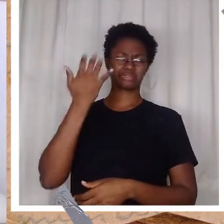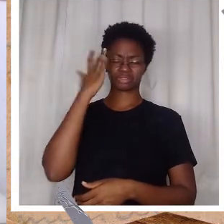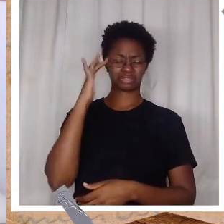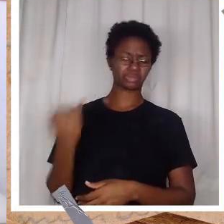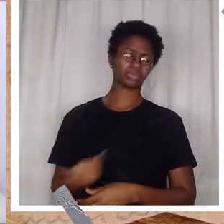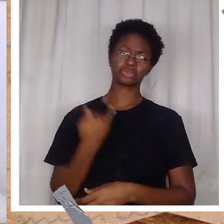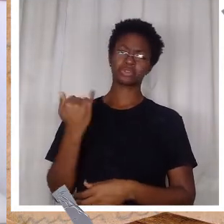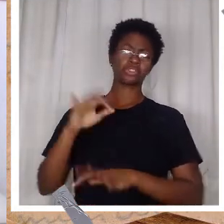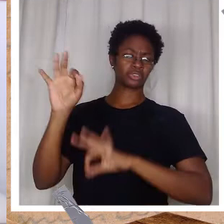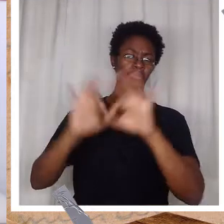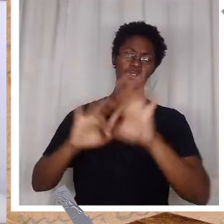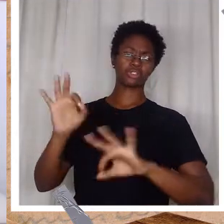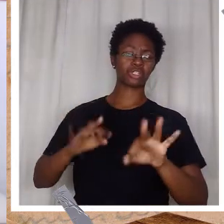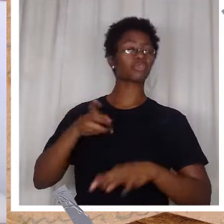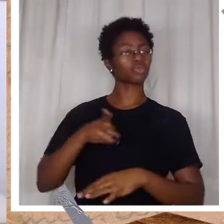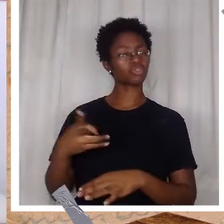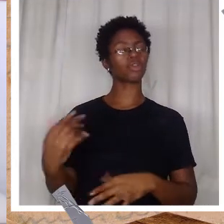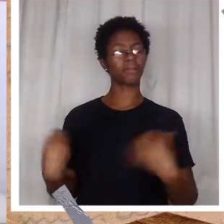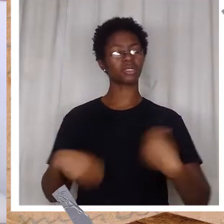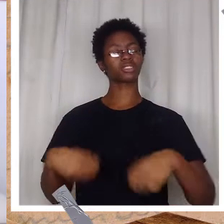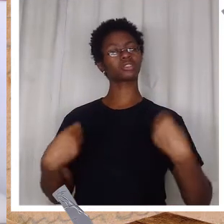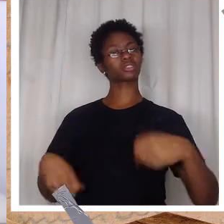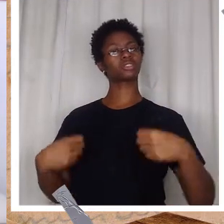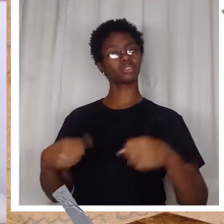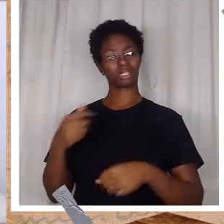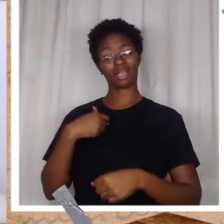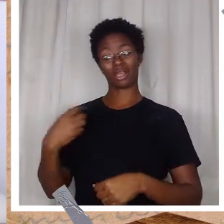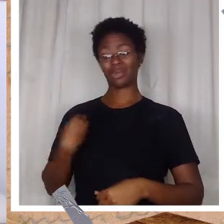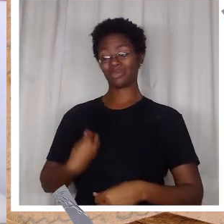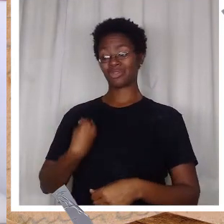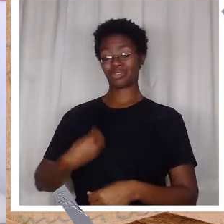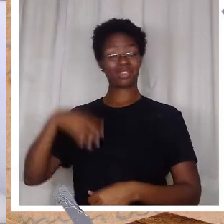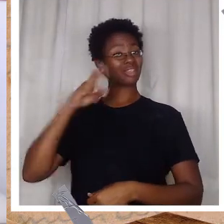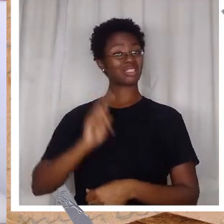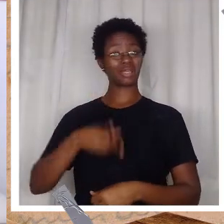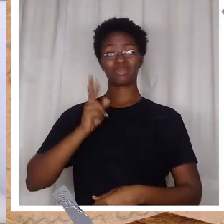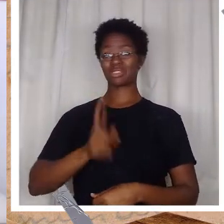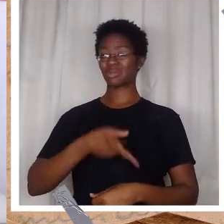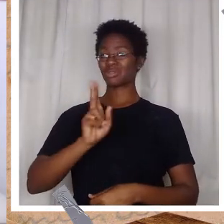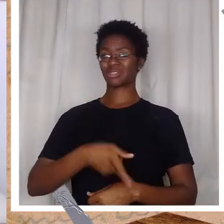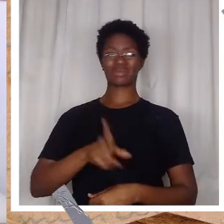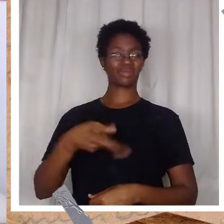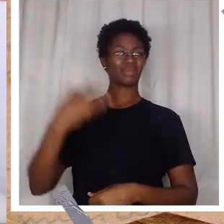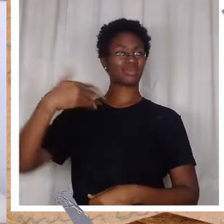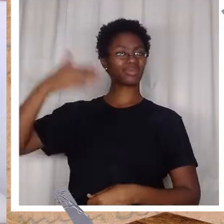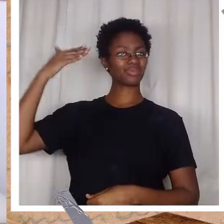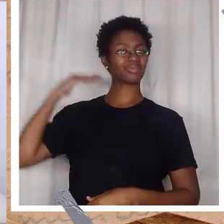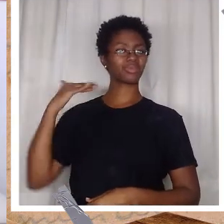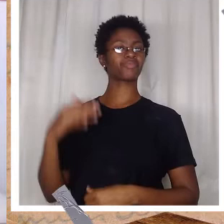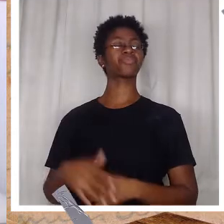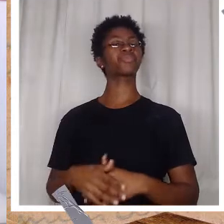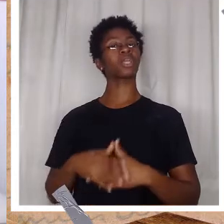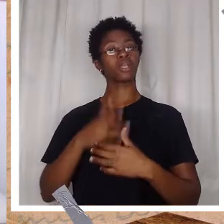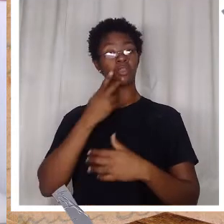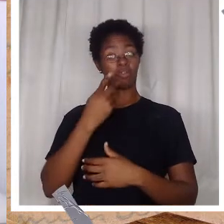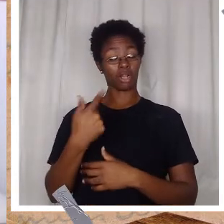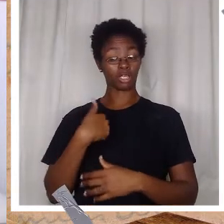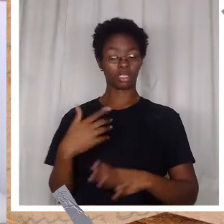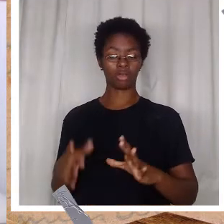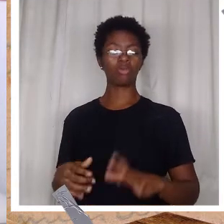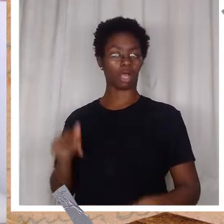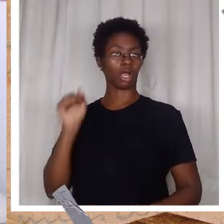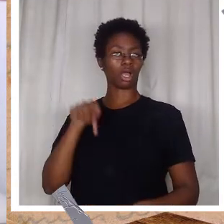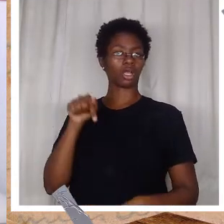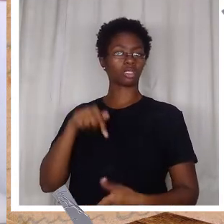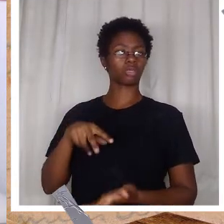continue. Eu me sinto parte dele, já tendo participado em outras edições. Dizer que estamos aqui durante esse